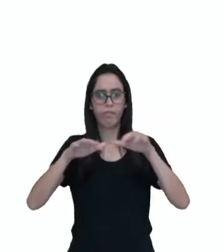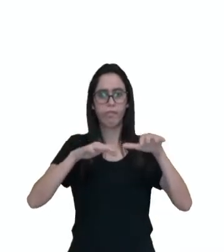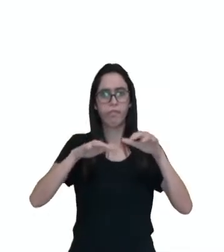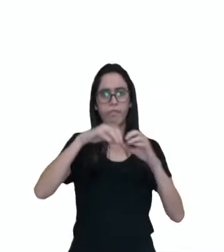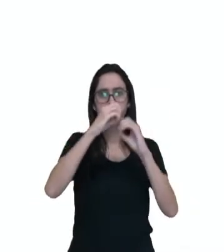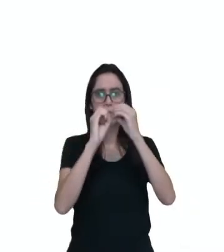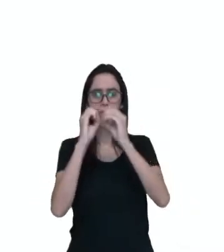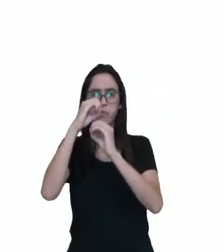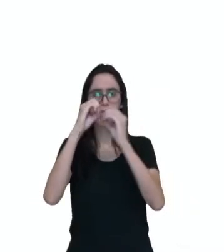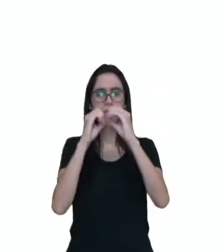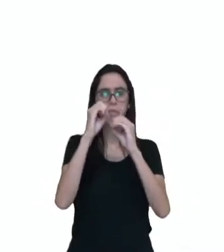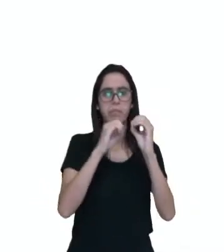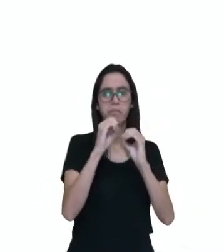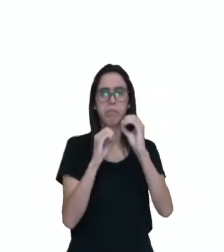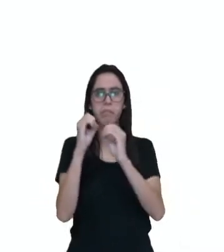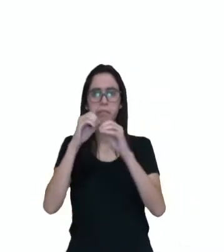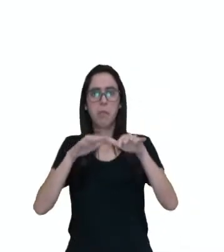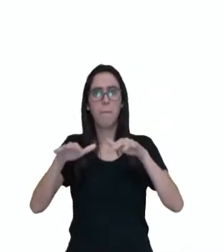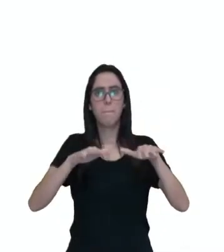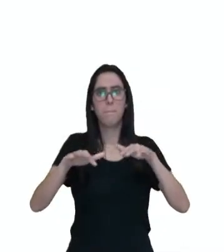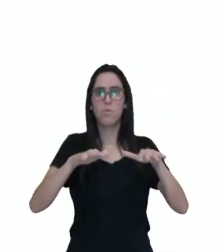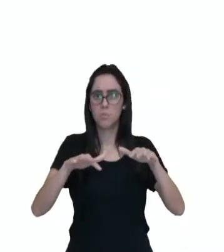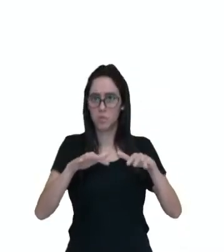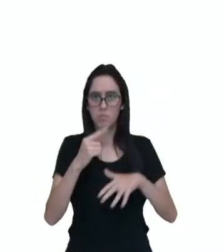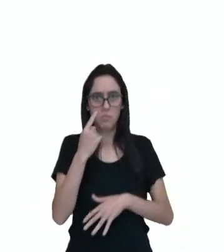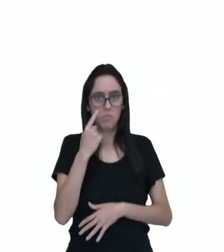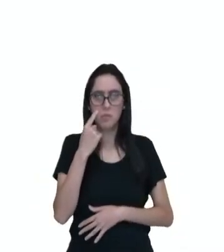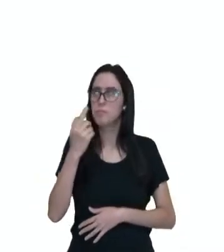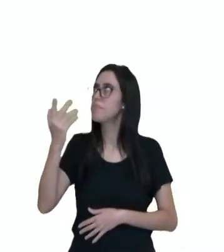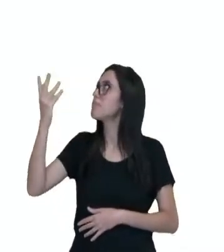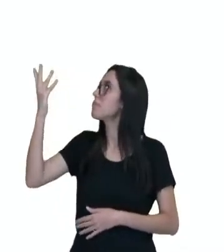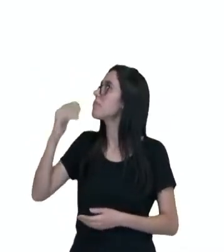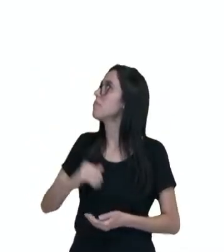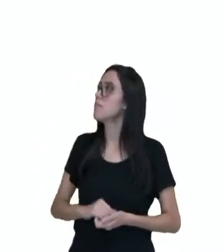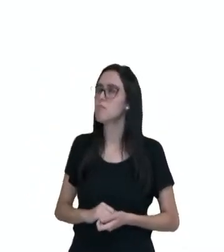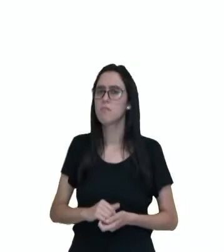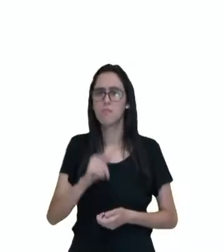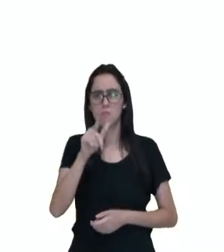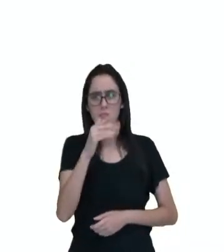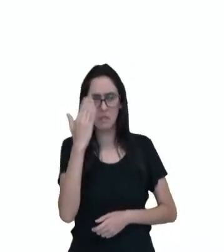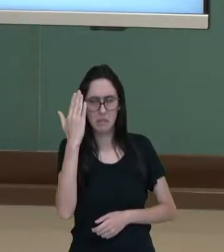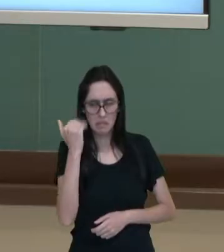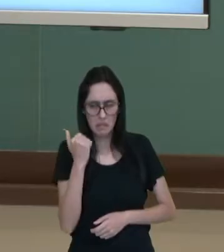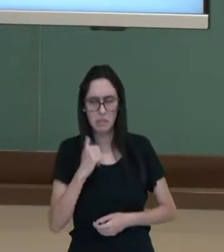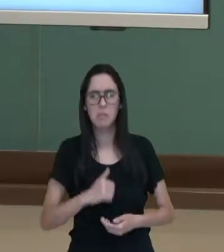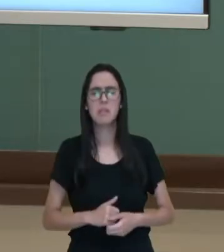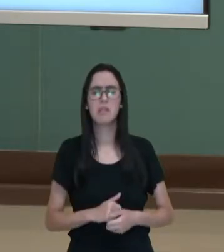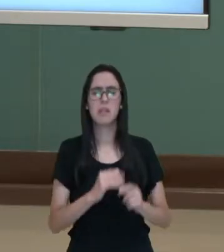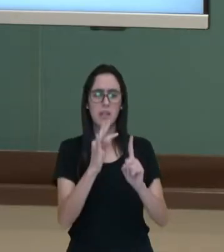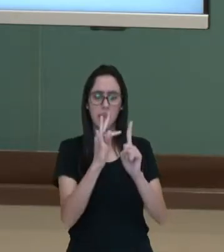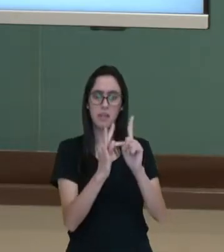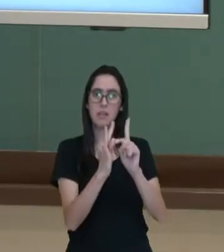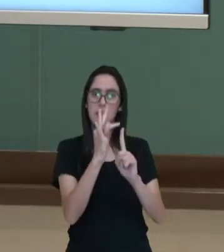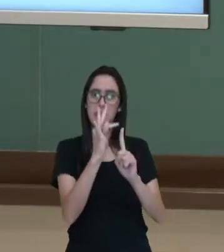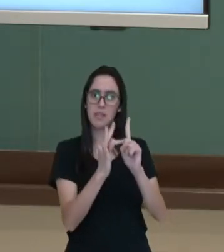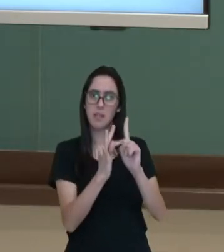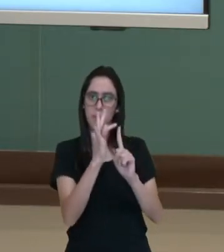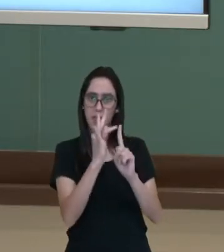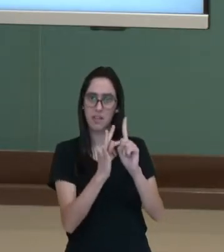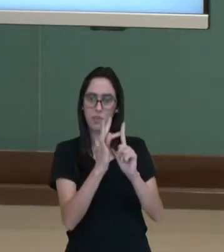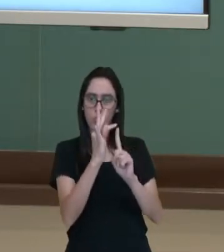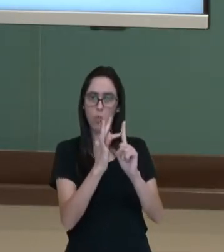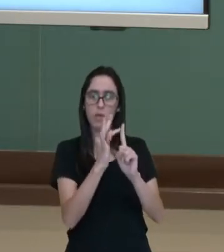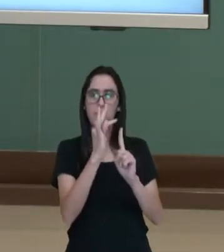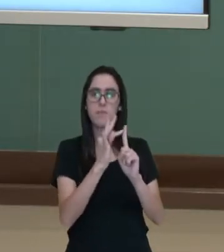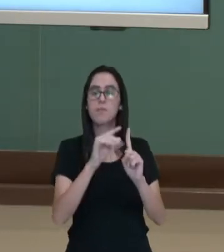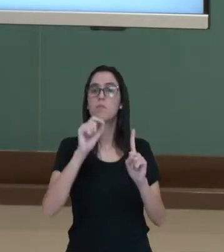uma molécula, ela está agitada. Pessoal, você sabia que a temperatura é uma